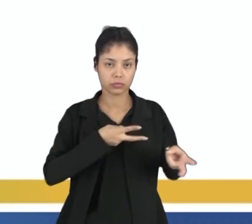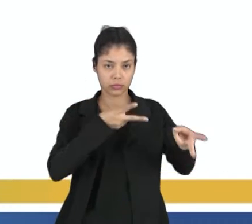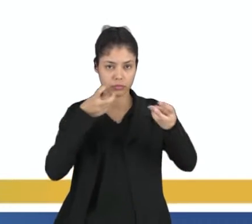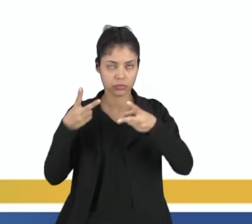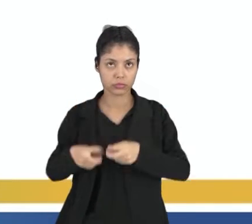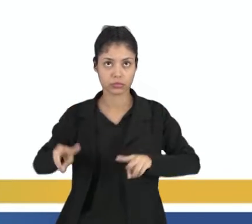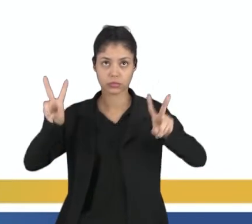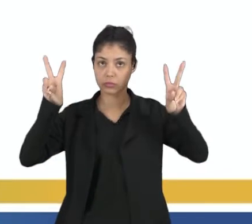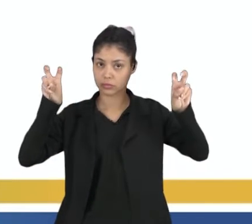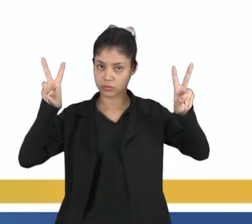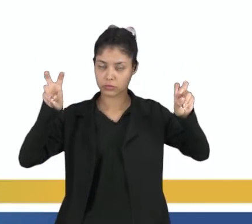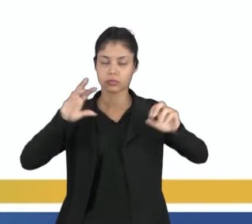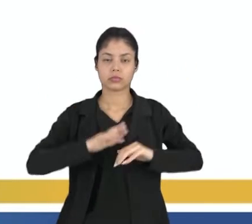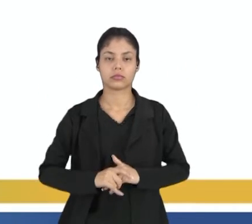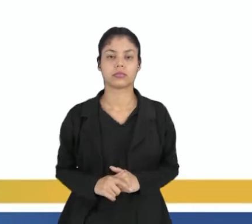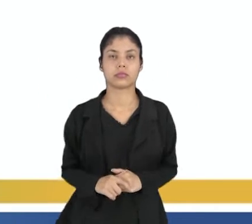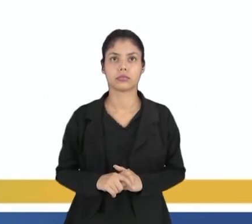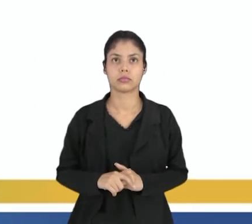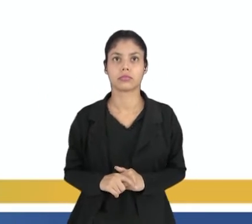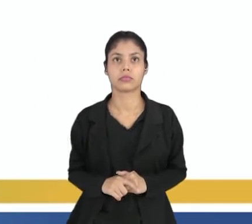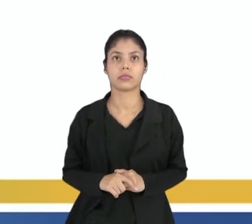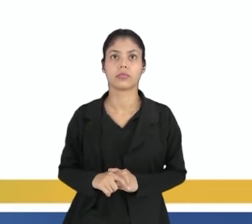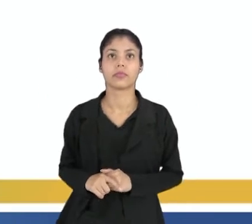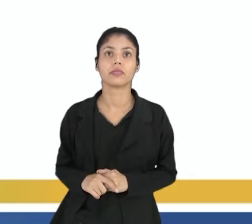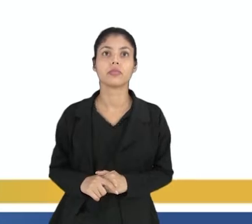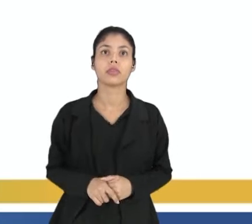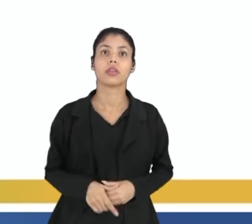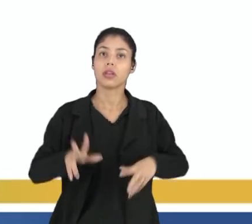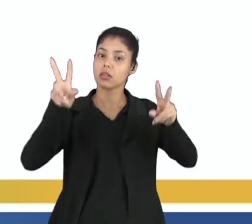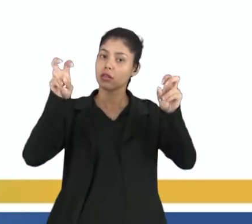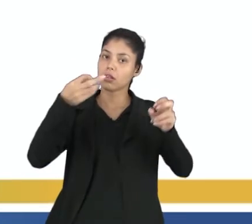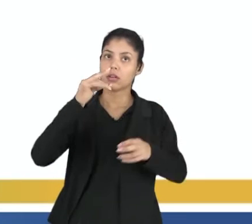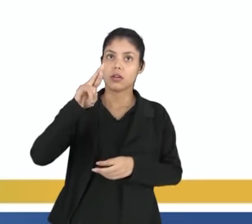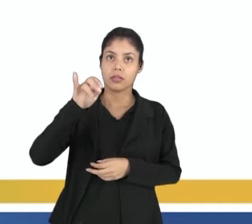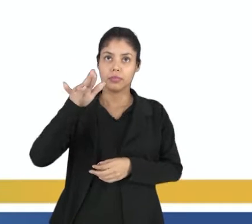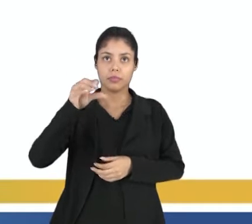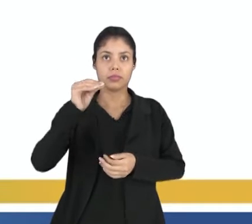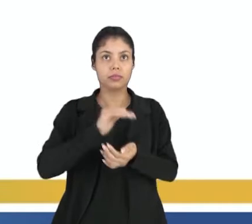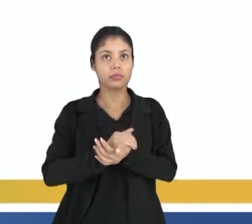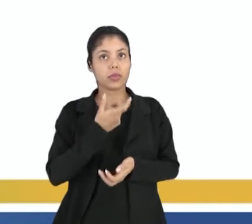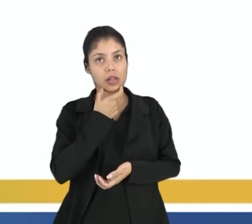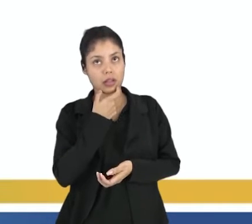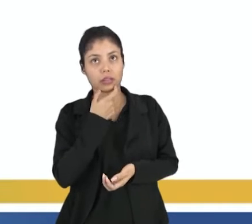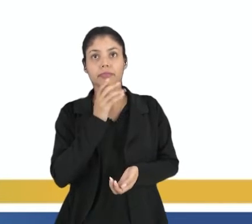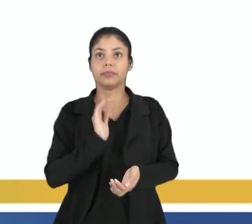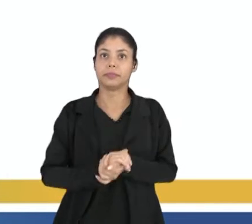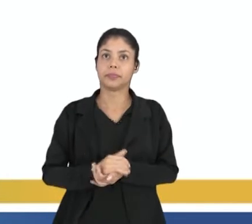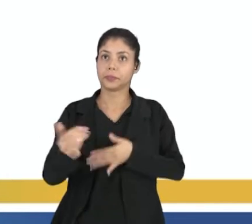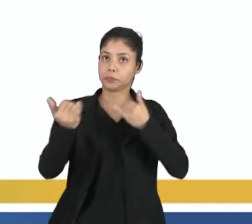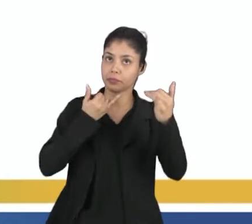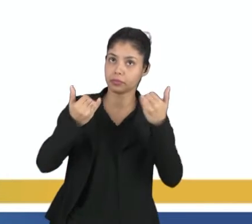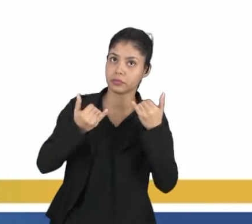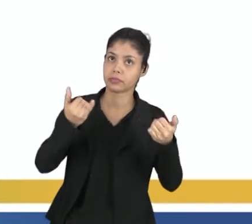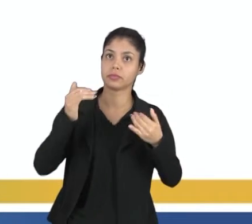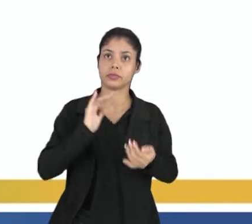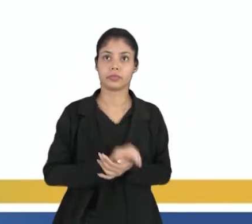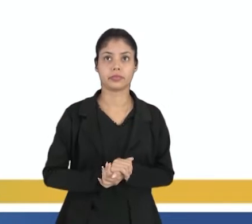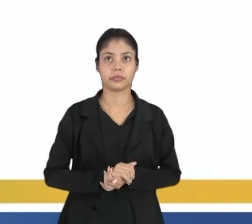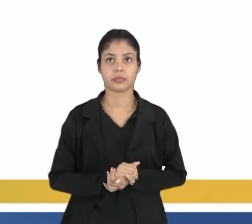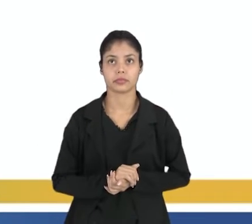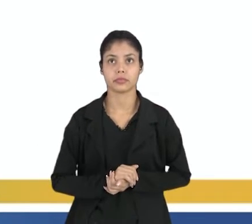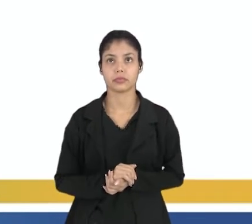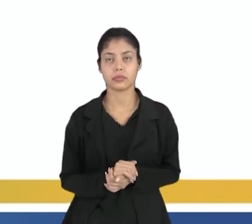leitor a melhor percepção do assunto tratado. O termo infográfico vem do inglês